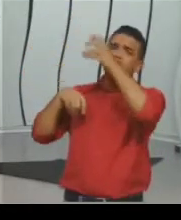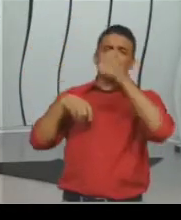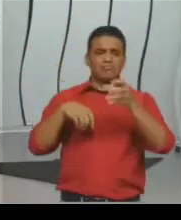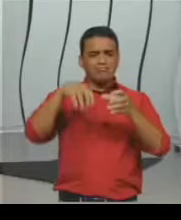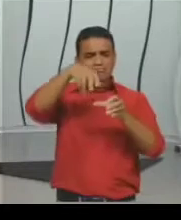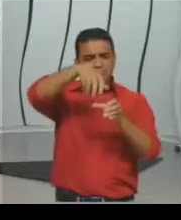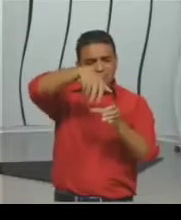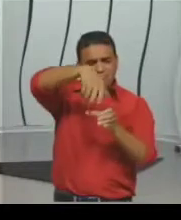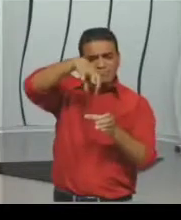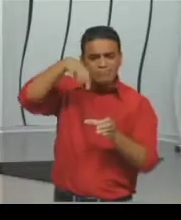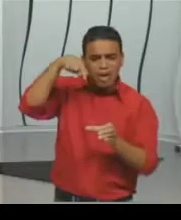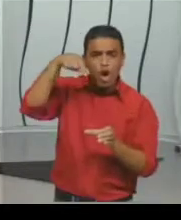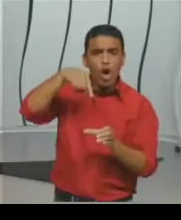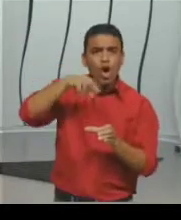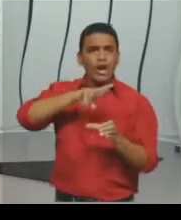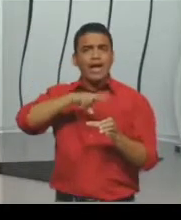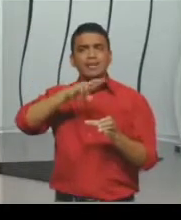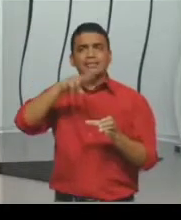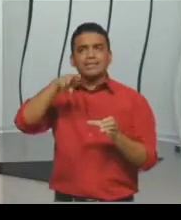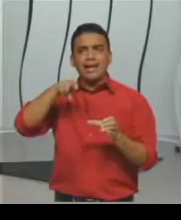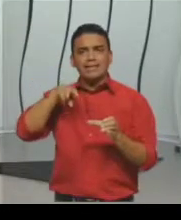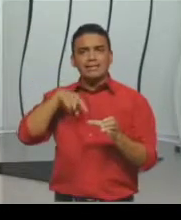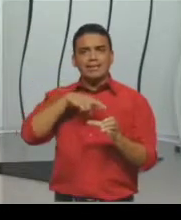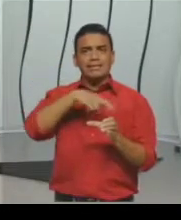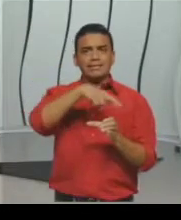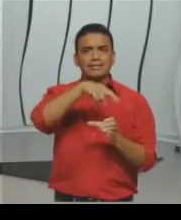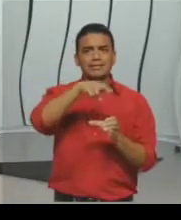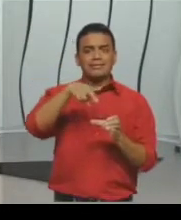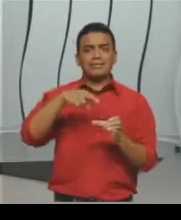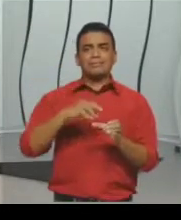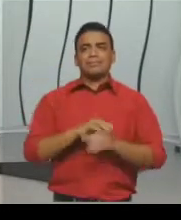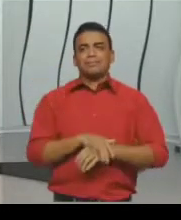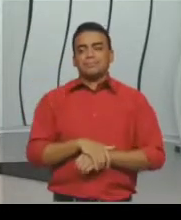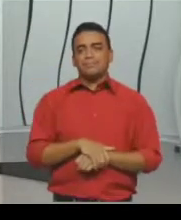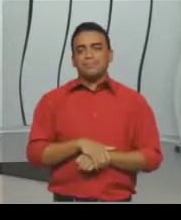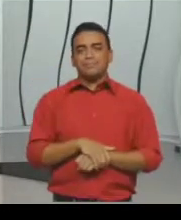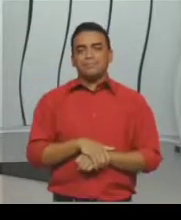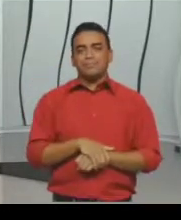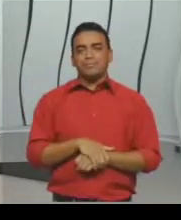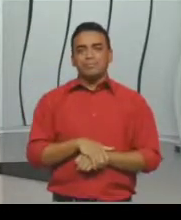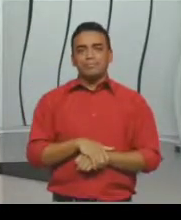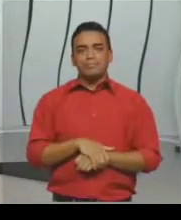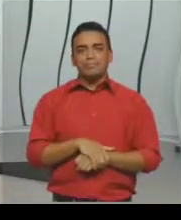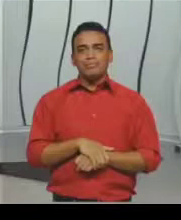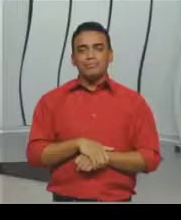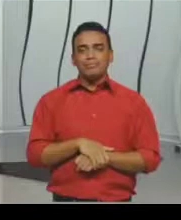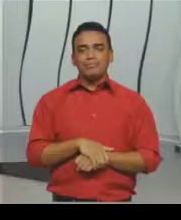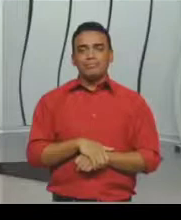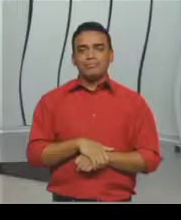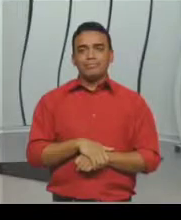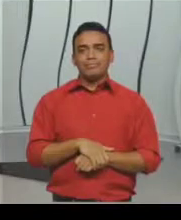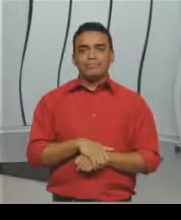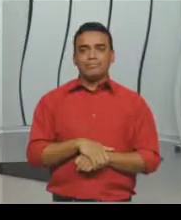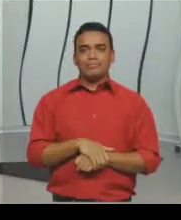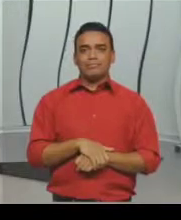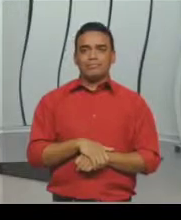olhar a resistência do chuveiro. Resistência de chuveiro é algo parecido com isso aqui, ó. Deixa eu fazer aqui. Deixa eu apagar isso aqui.